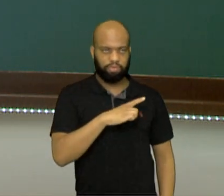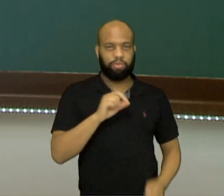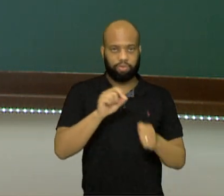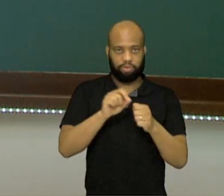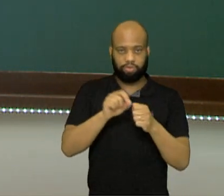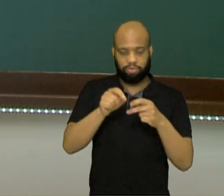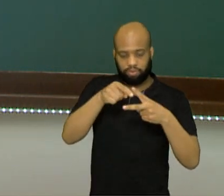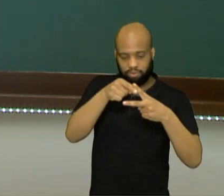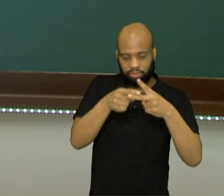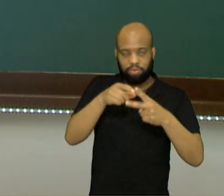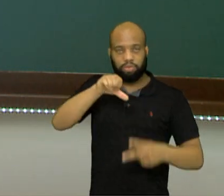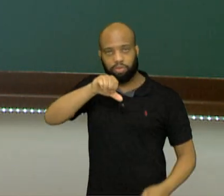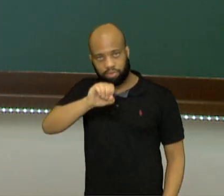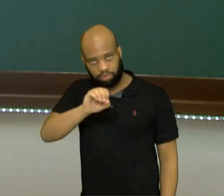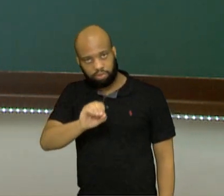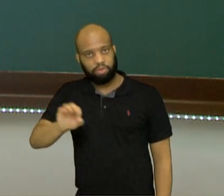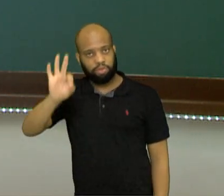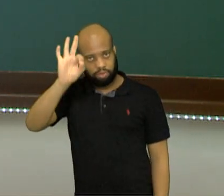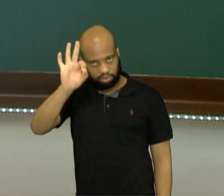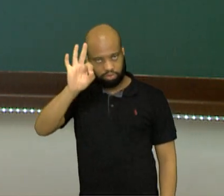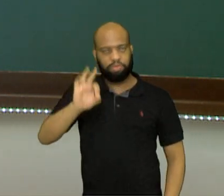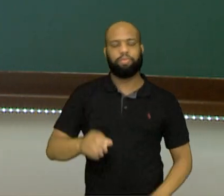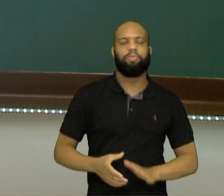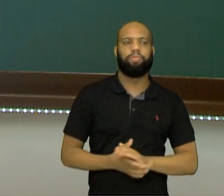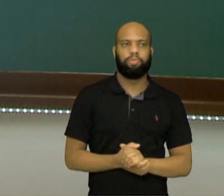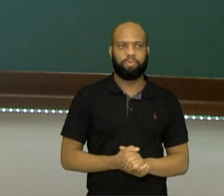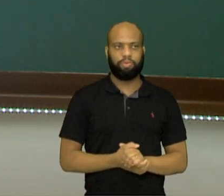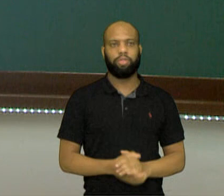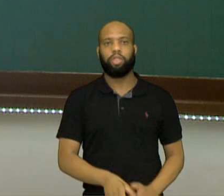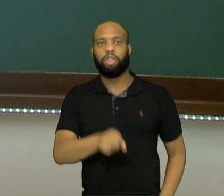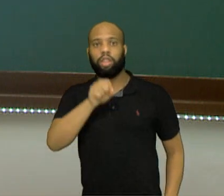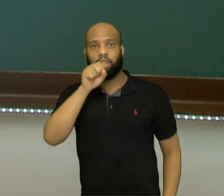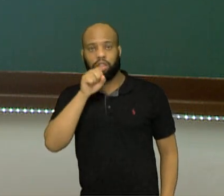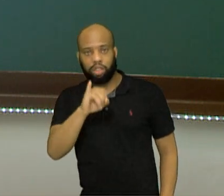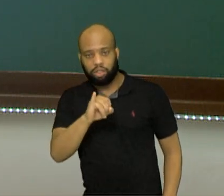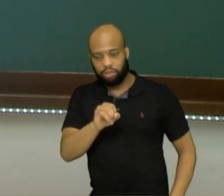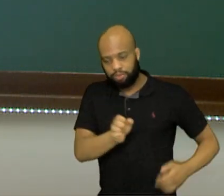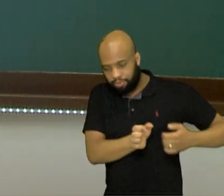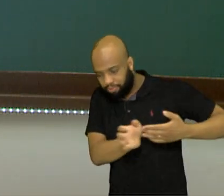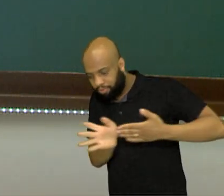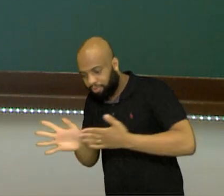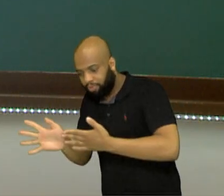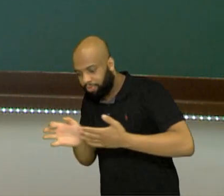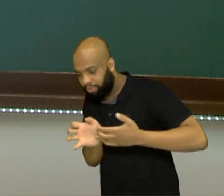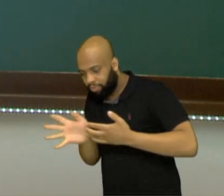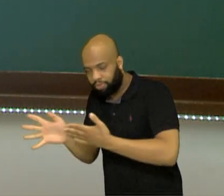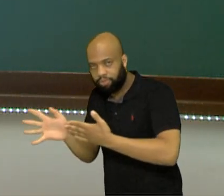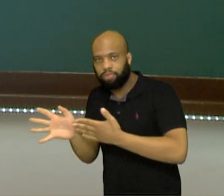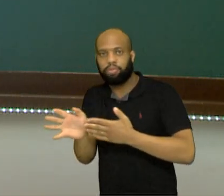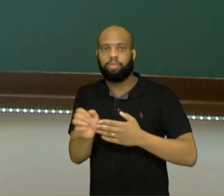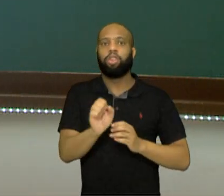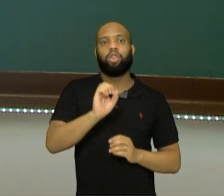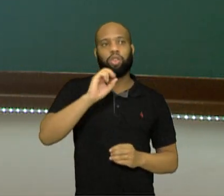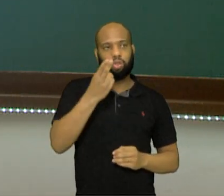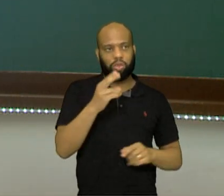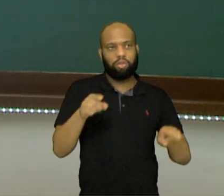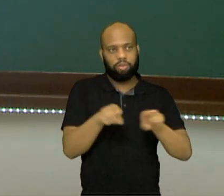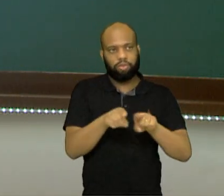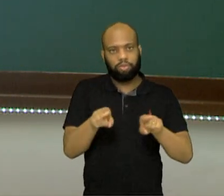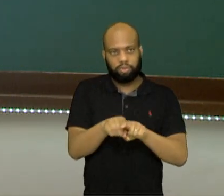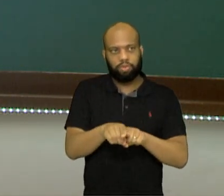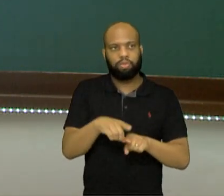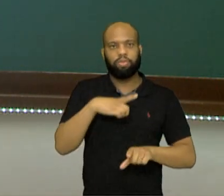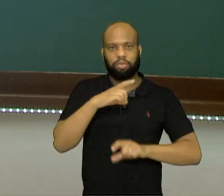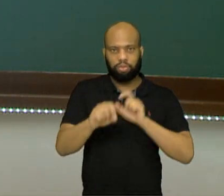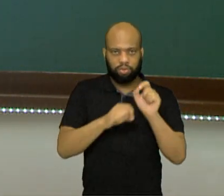perpendiculares ao campo, que tem o mesmo potencial, são perpendiculares se o campo for horizontal, se o campo for vertical, horizontais, tá? Sempre